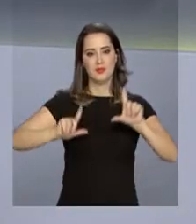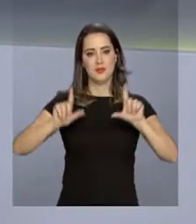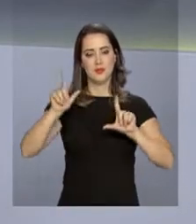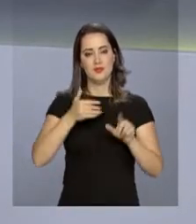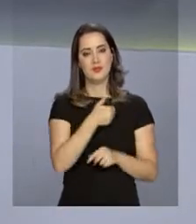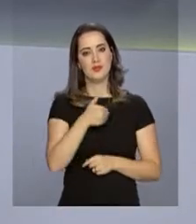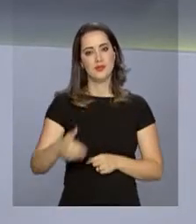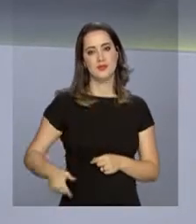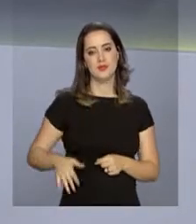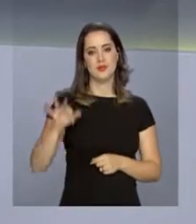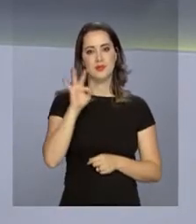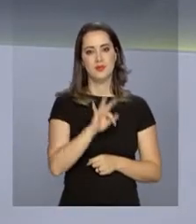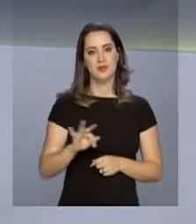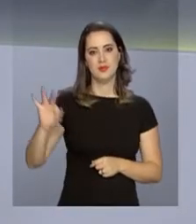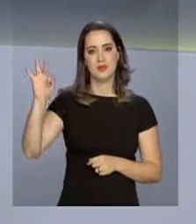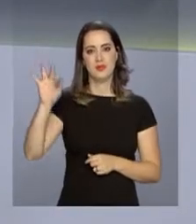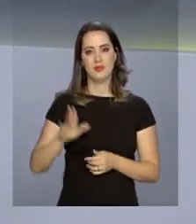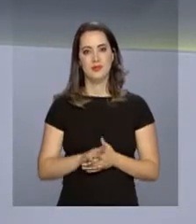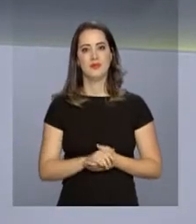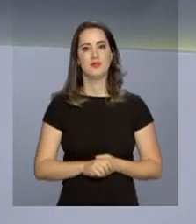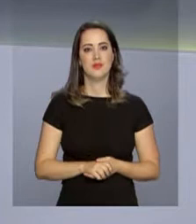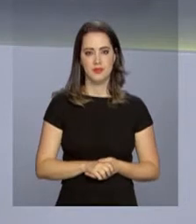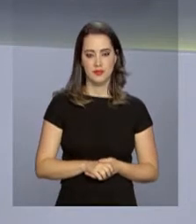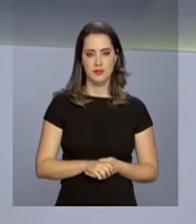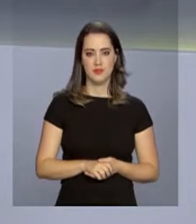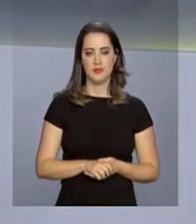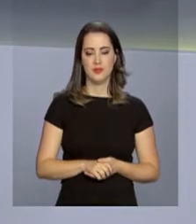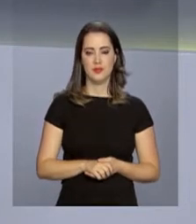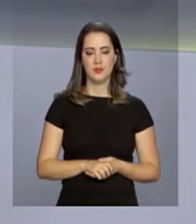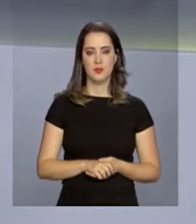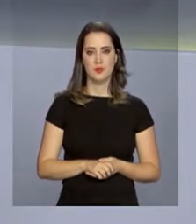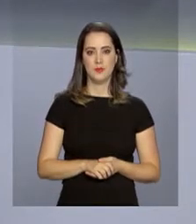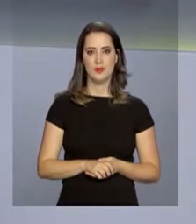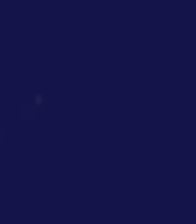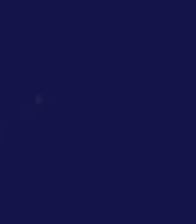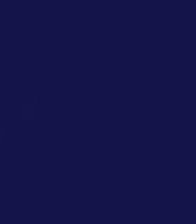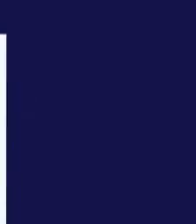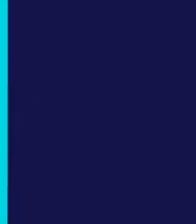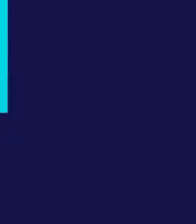amanhã continue com a gente aqui na nbr a tv do governo federal